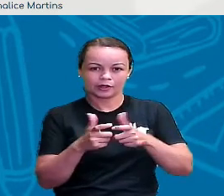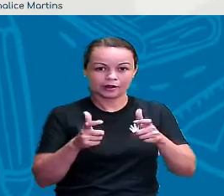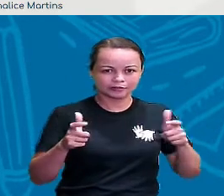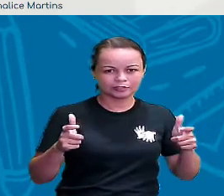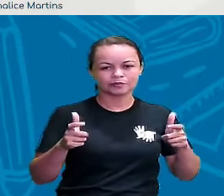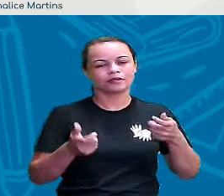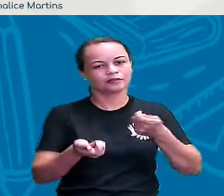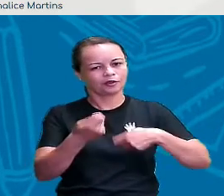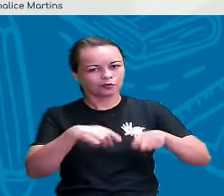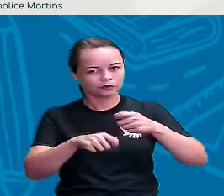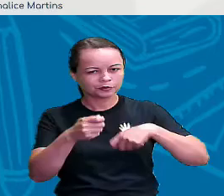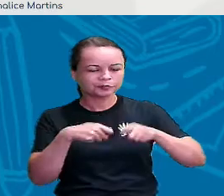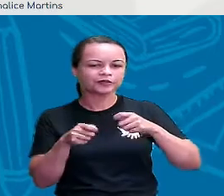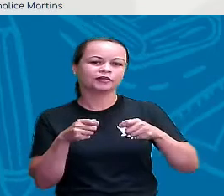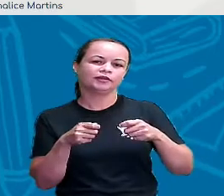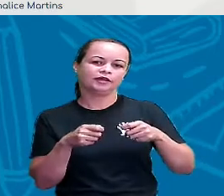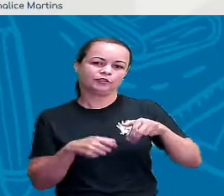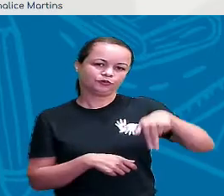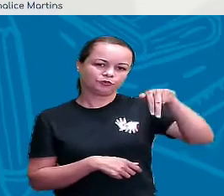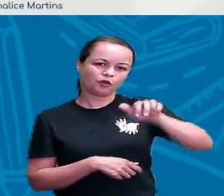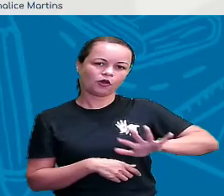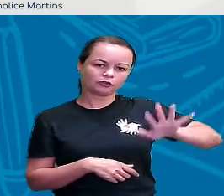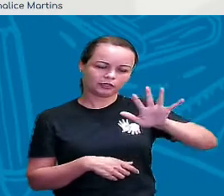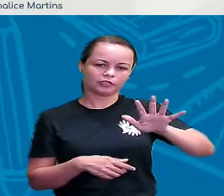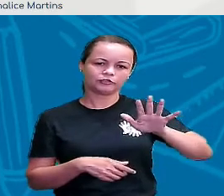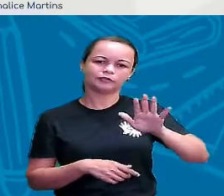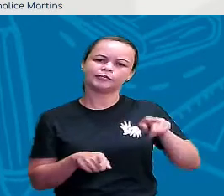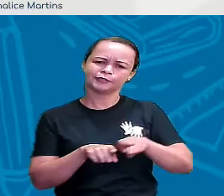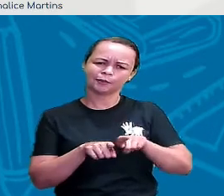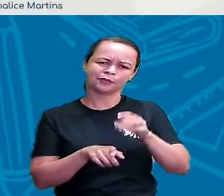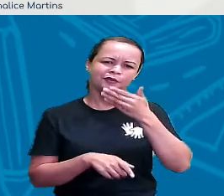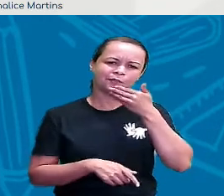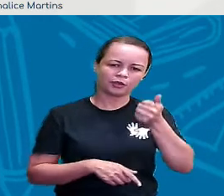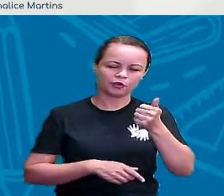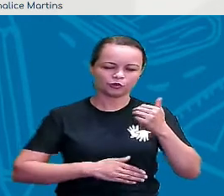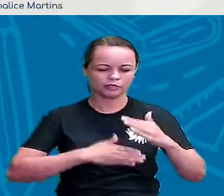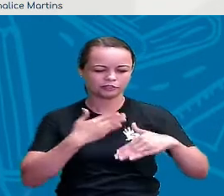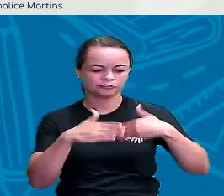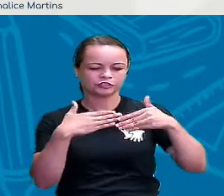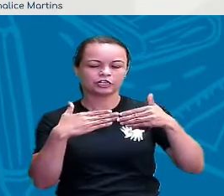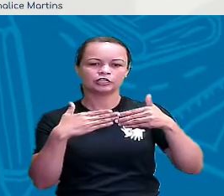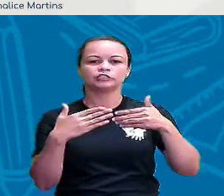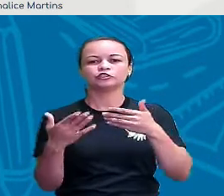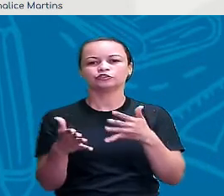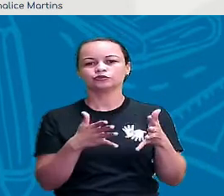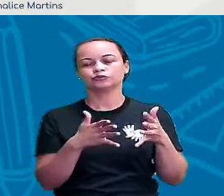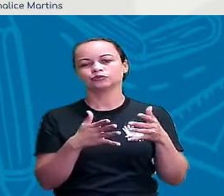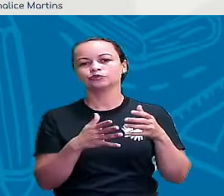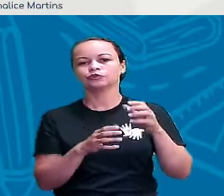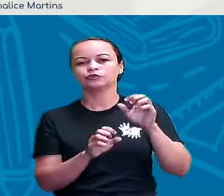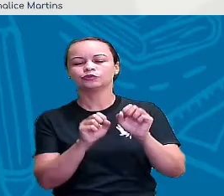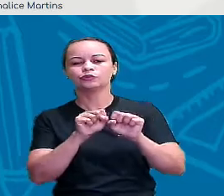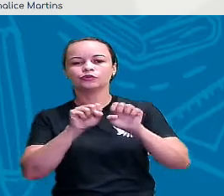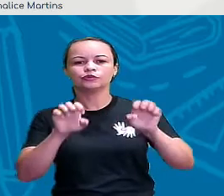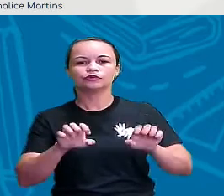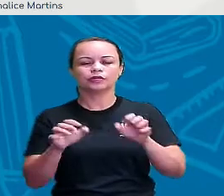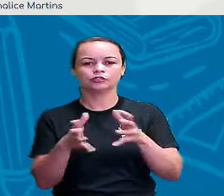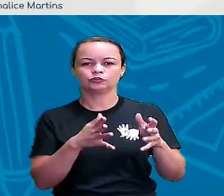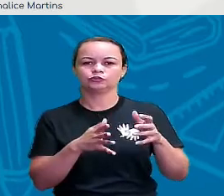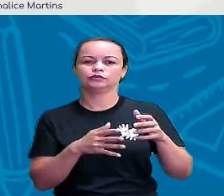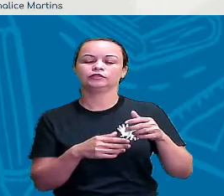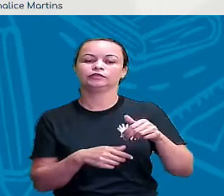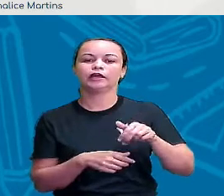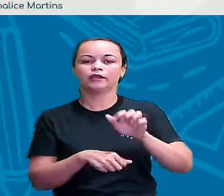da economia nordestina e da melhoria na infraestrutura das cidades, dos estados do Nordeste.